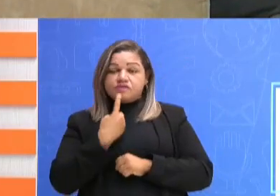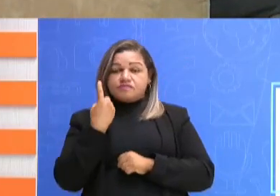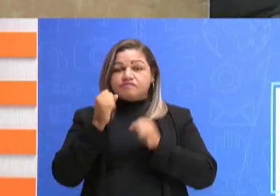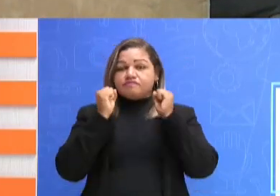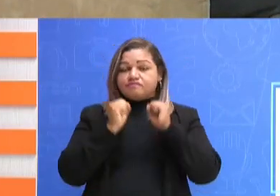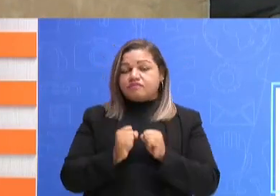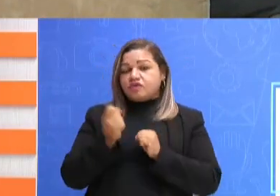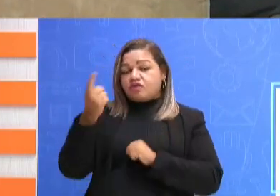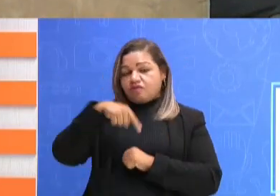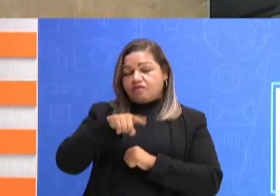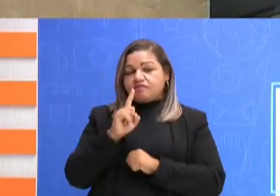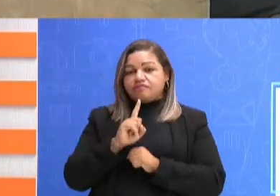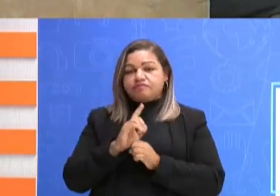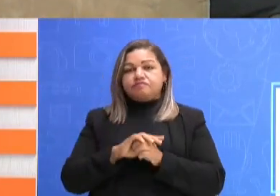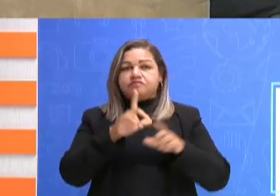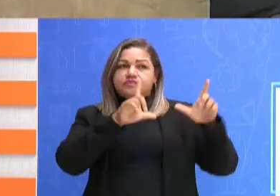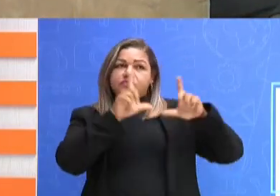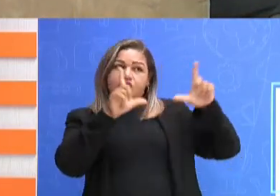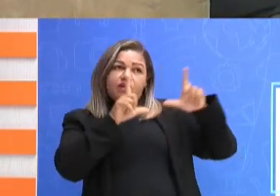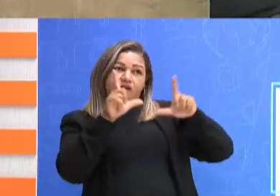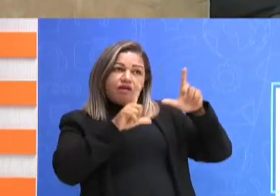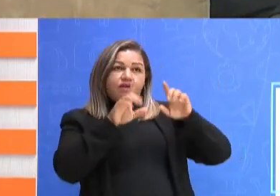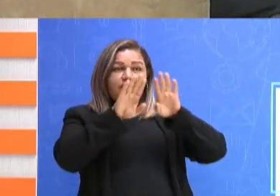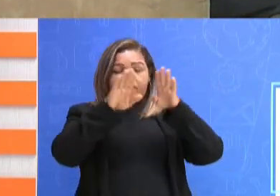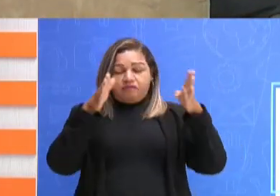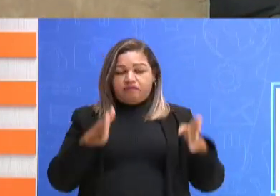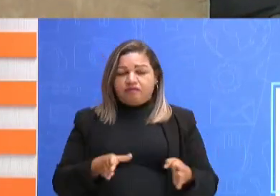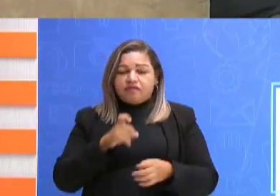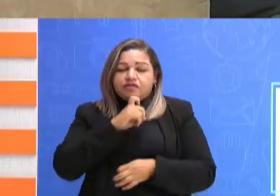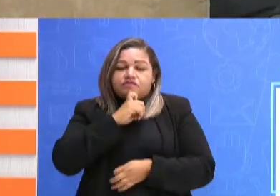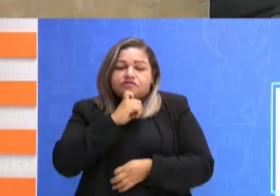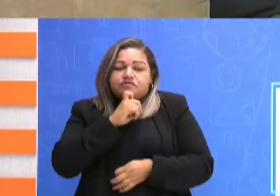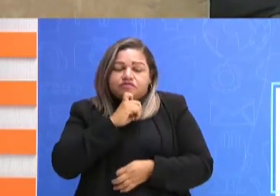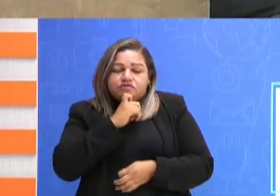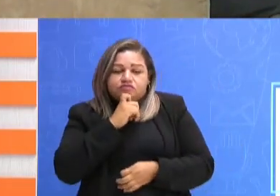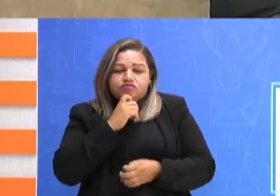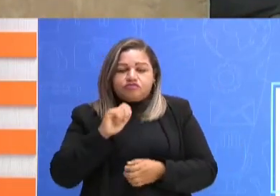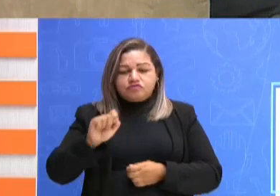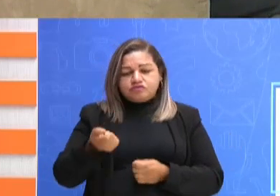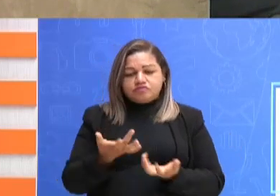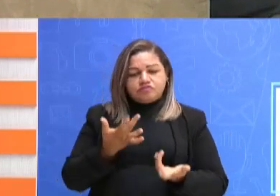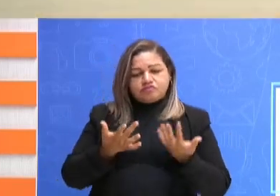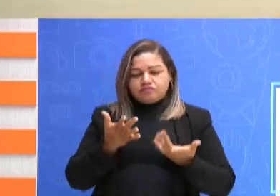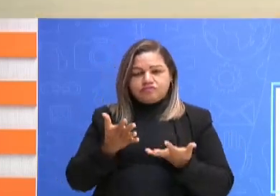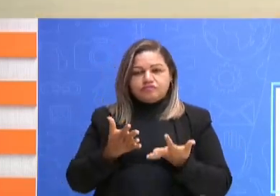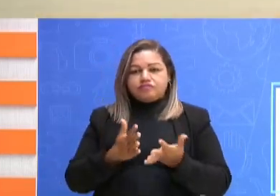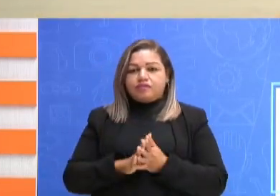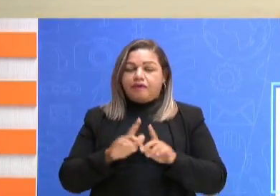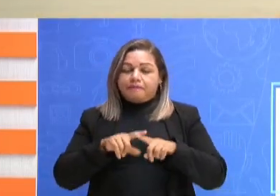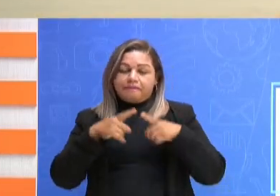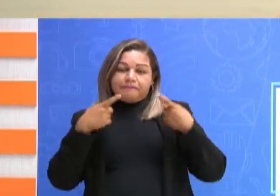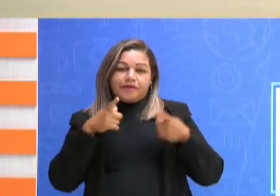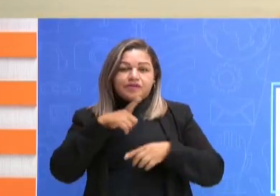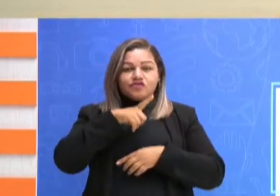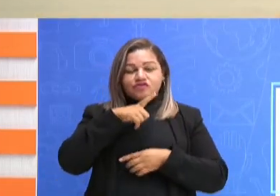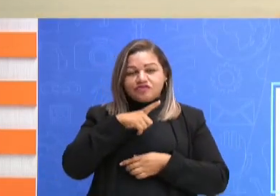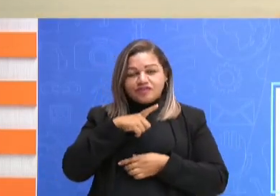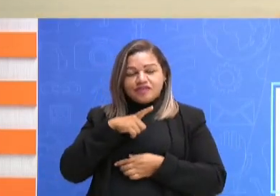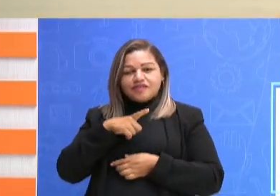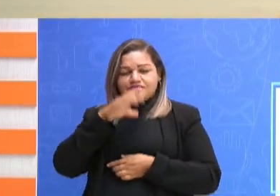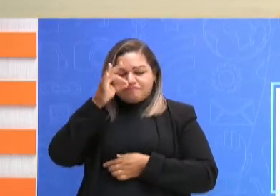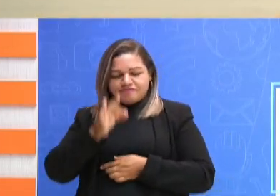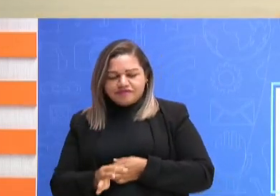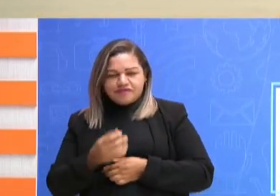problema. Vir sozinha, vai receber. Se é uma televisão, se é uma geladeira, se é uma máquina, se é um fogão, vai receber. mas tenha